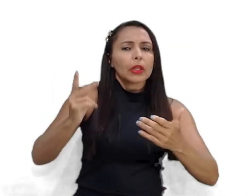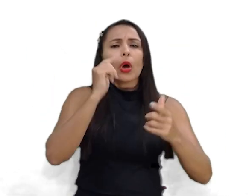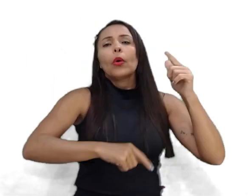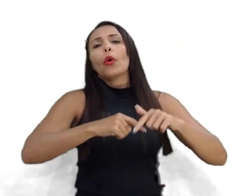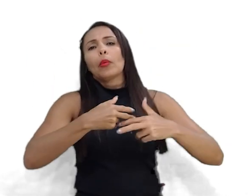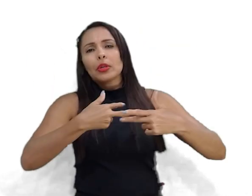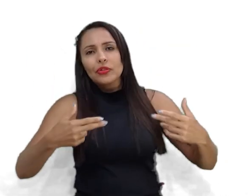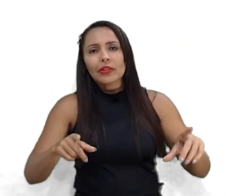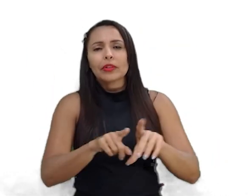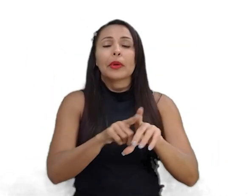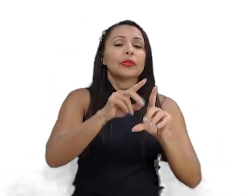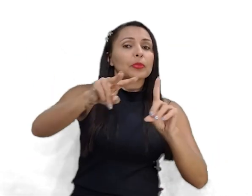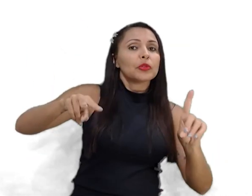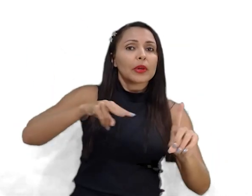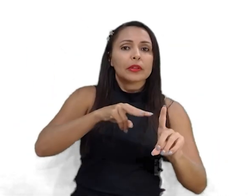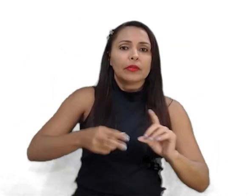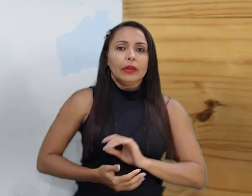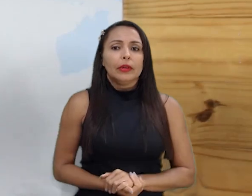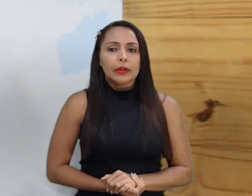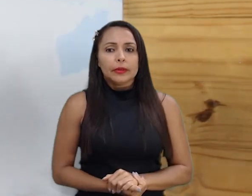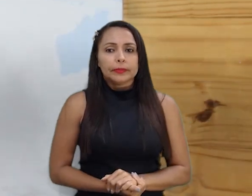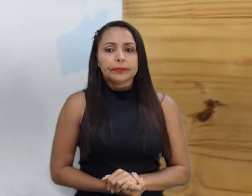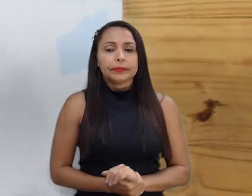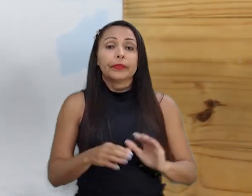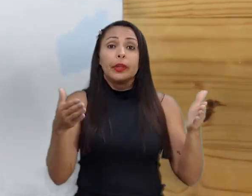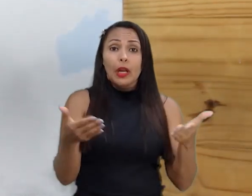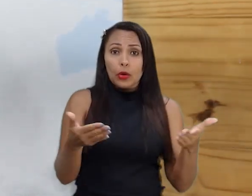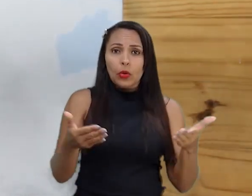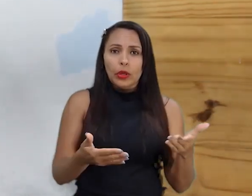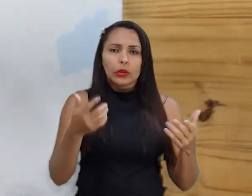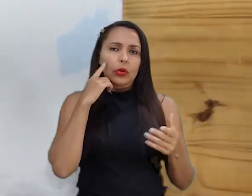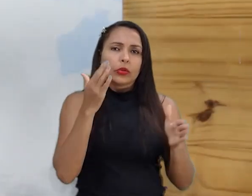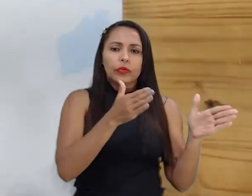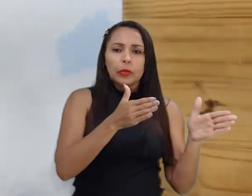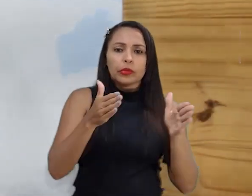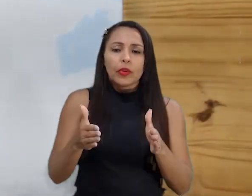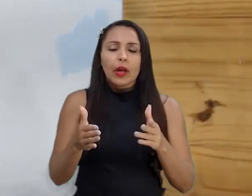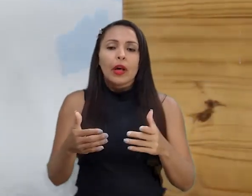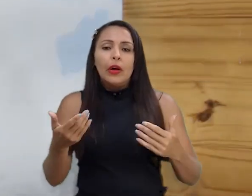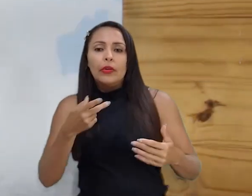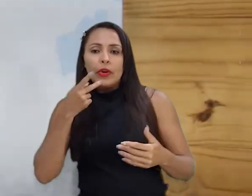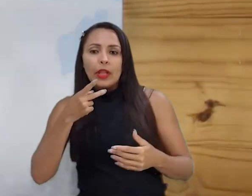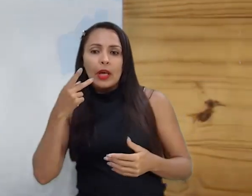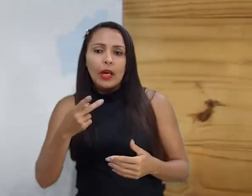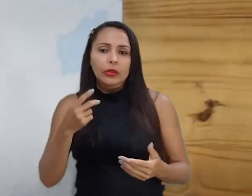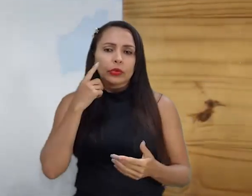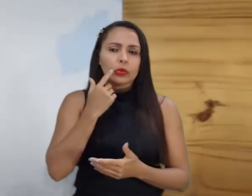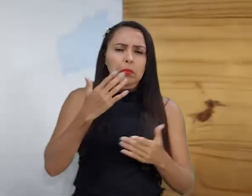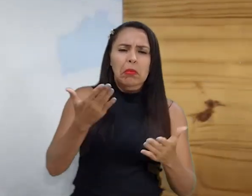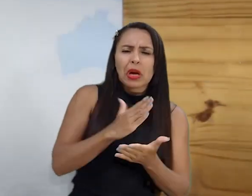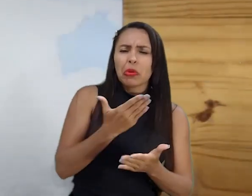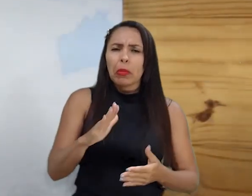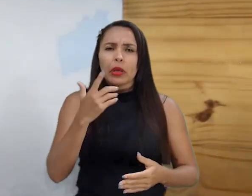objetos de perspectivas distintas. Agora nós partimos para o futurismo. O futurismo surgiu em meados